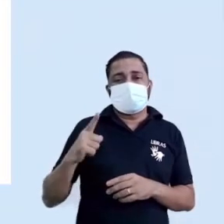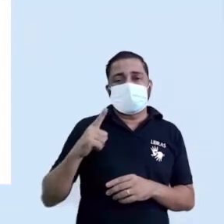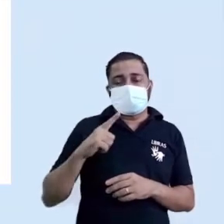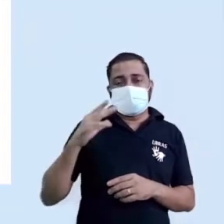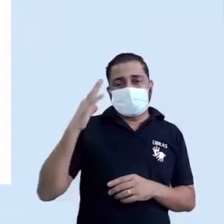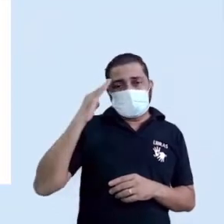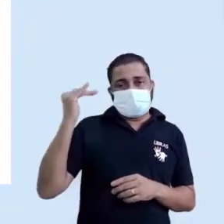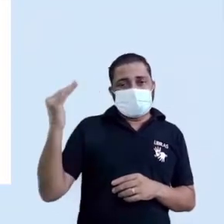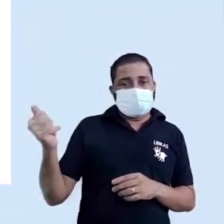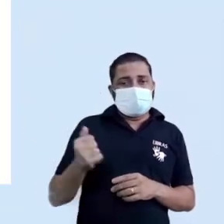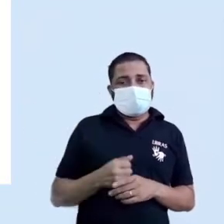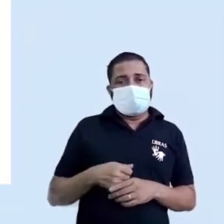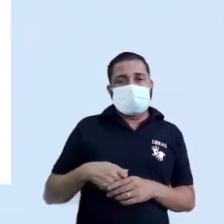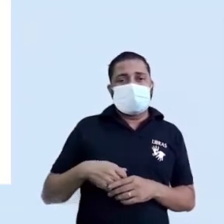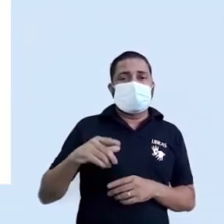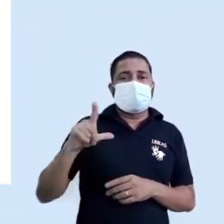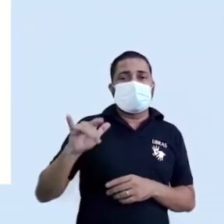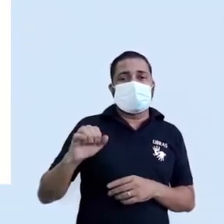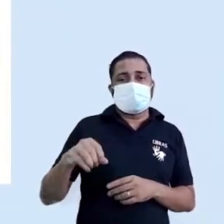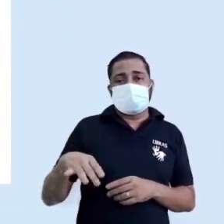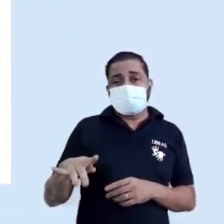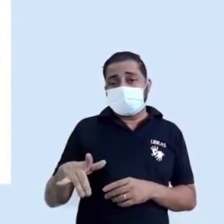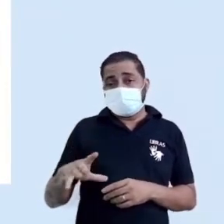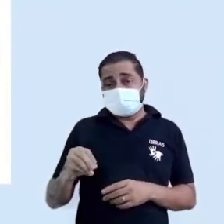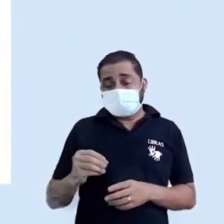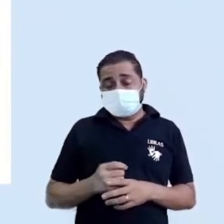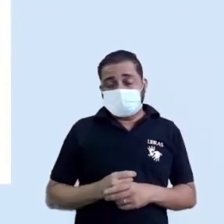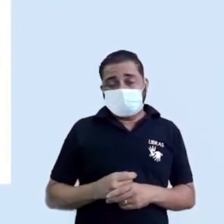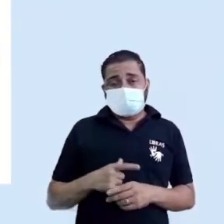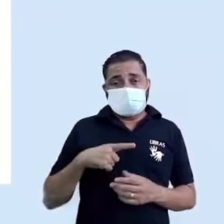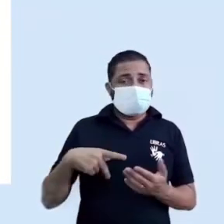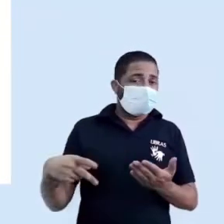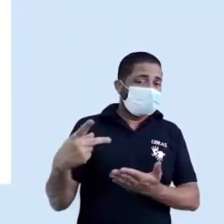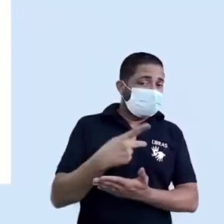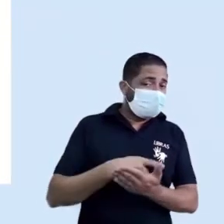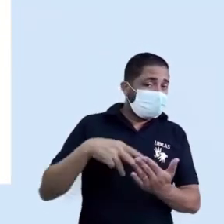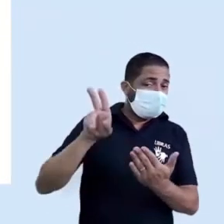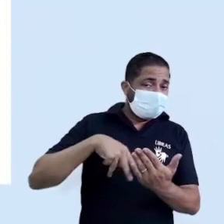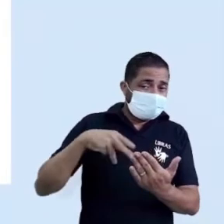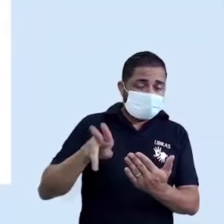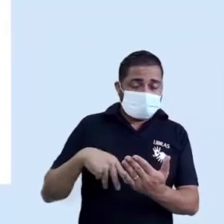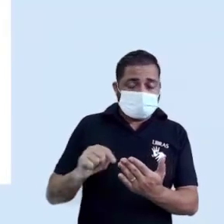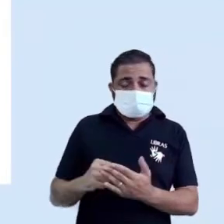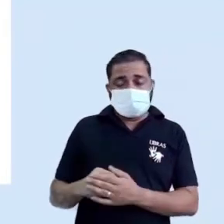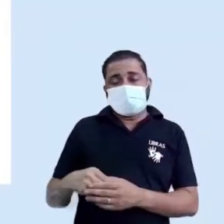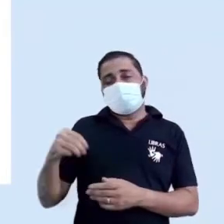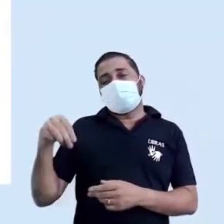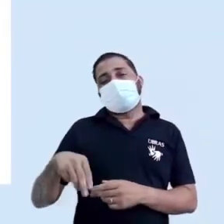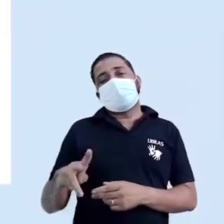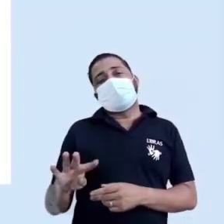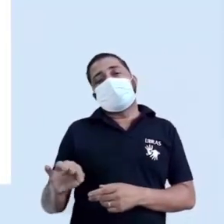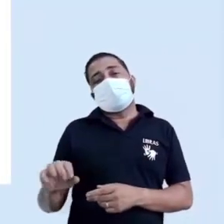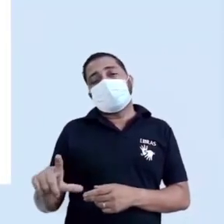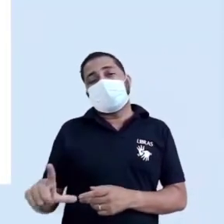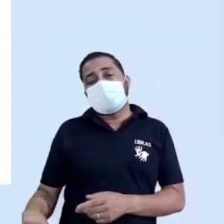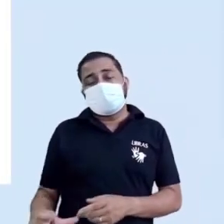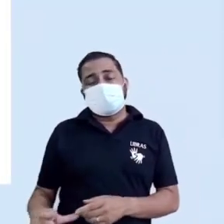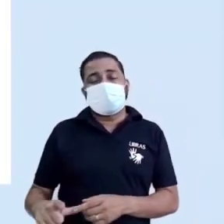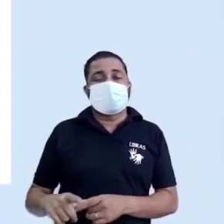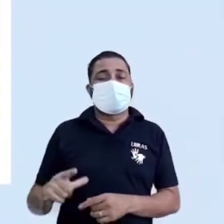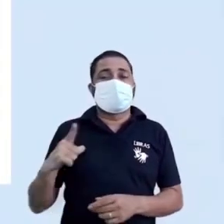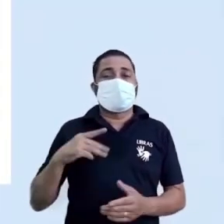famoso de Leonardo da Vinci, que na realidade é uma pintura mural, um afresco, que é A